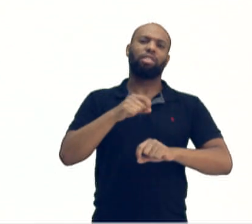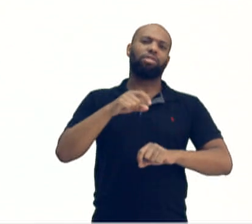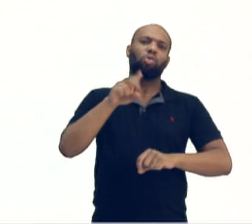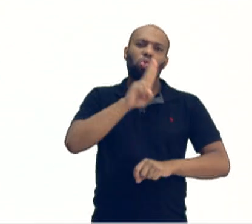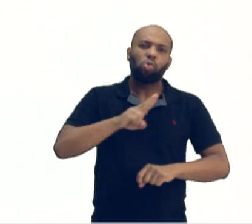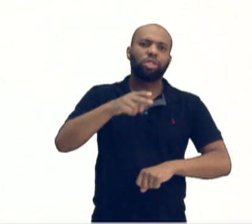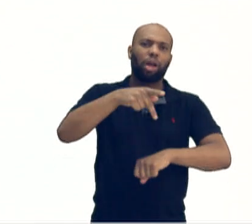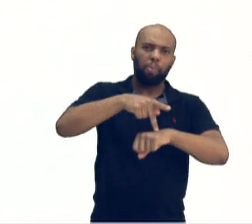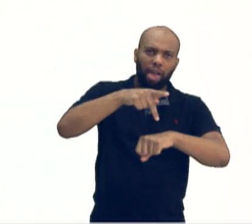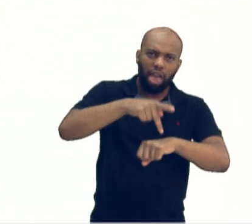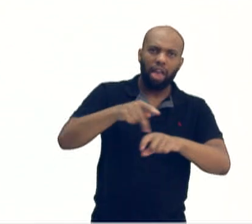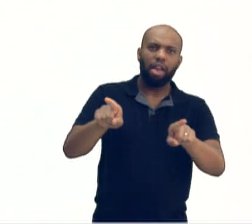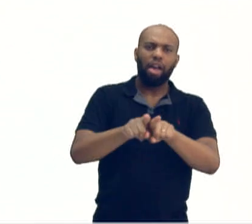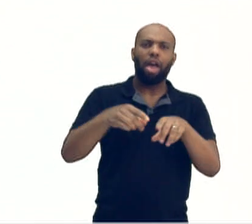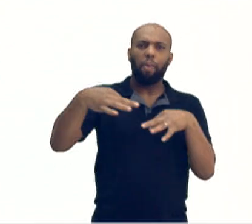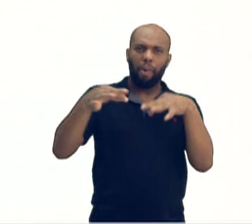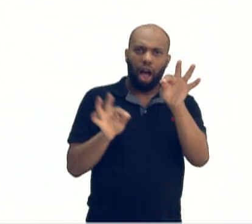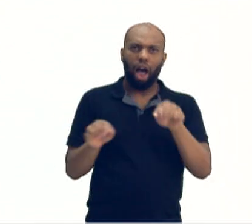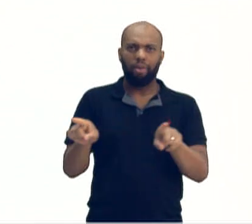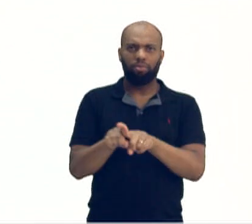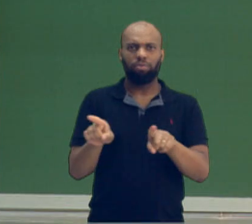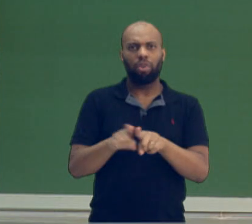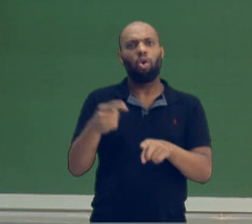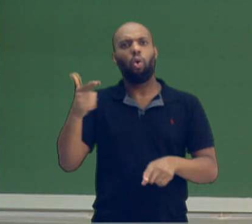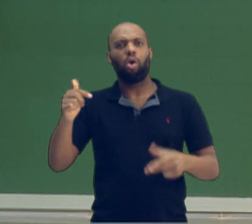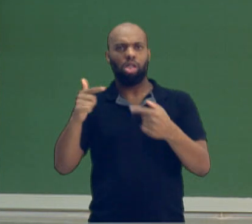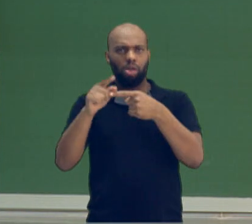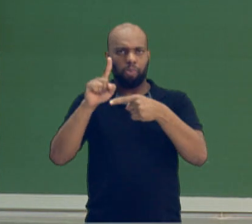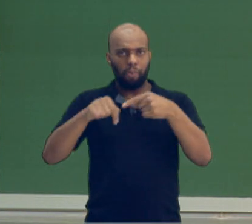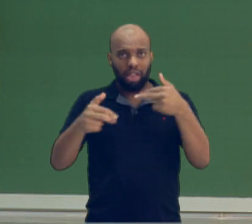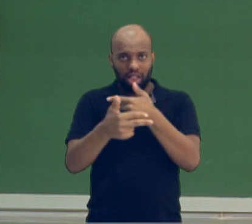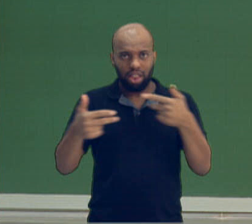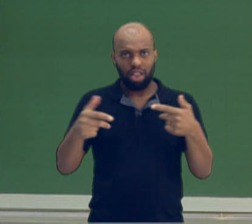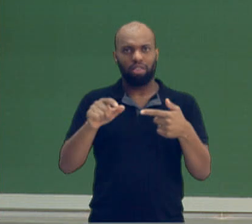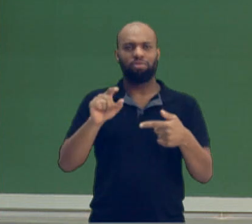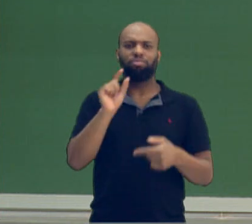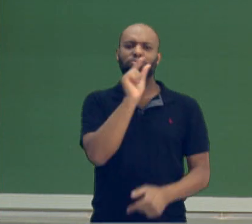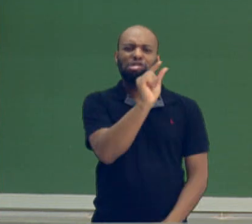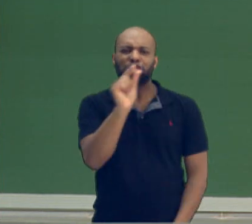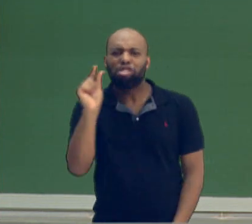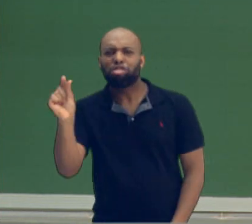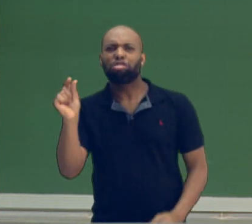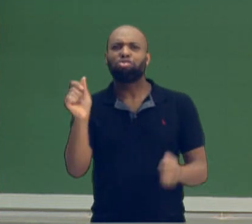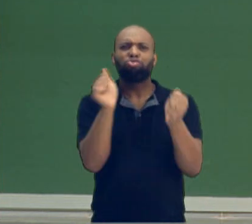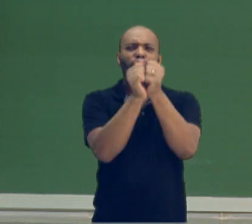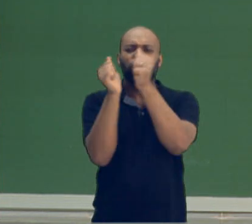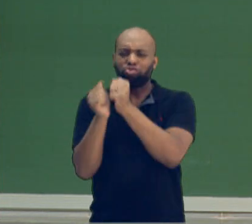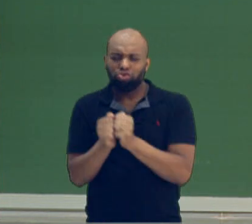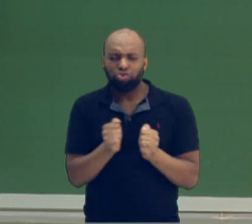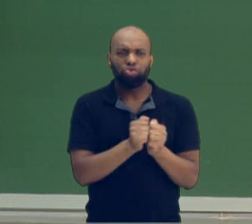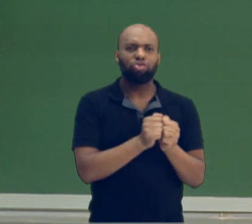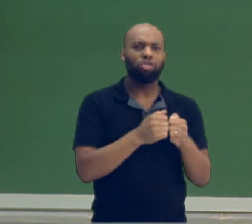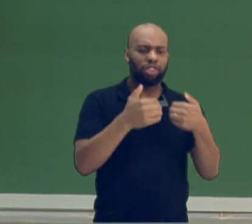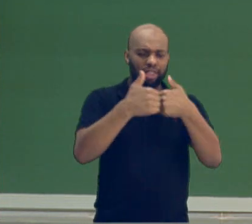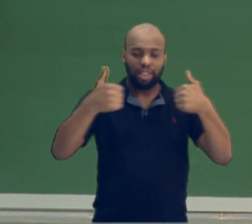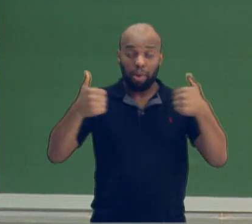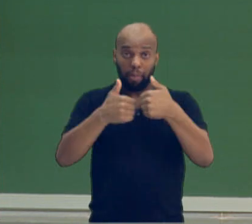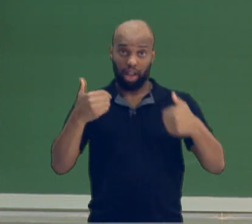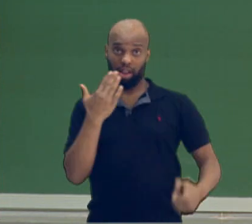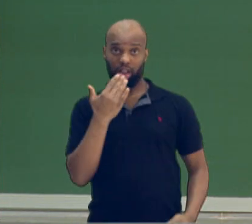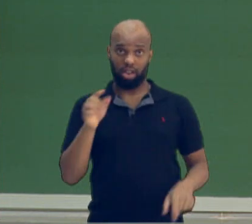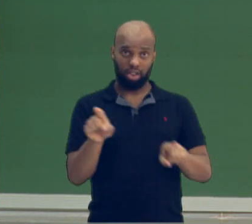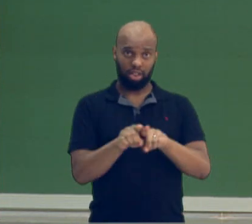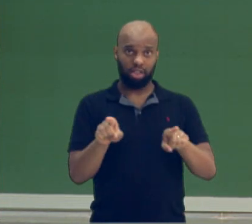areia, papel ou conchas, formando determinado desenho. Então, a partir de pequenos pedacinhos, né, separa-se as cores